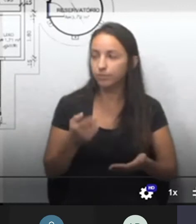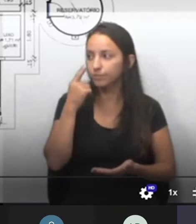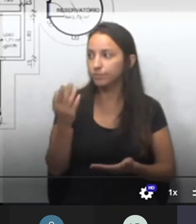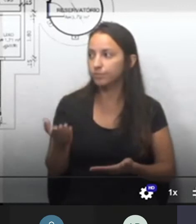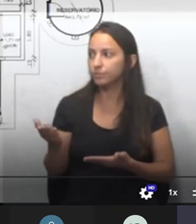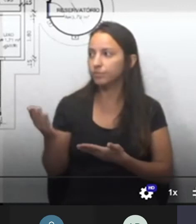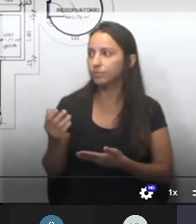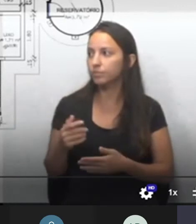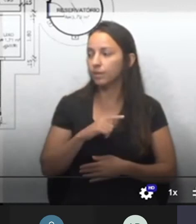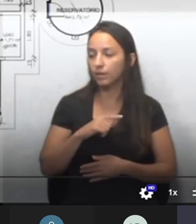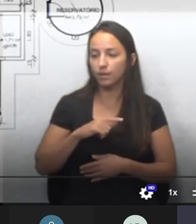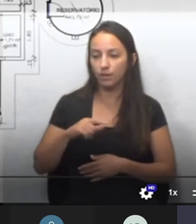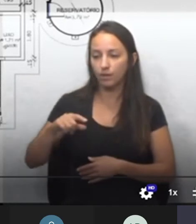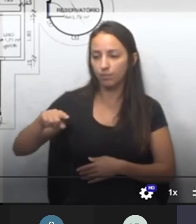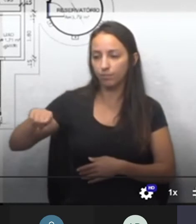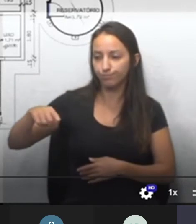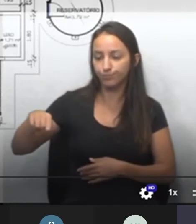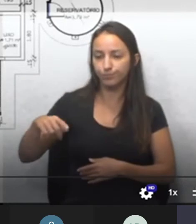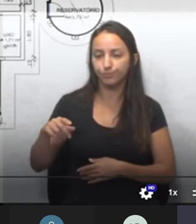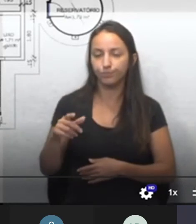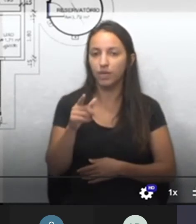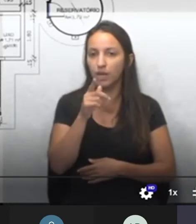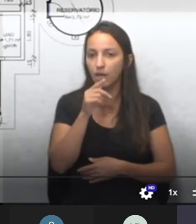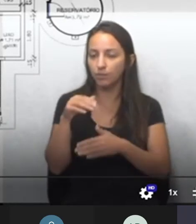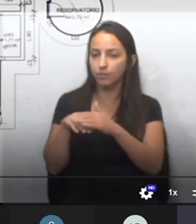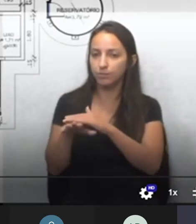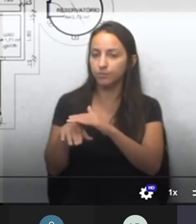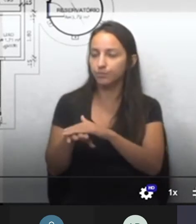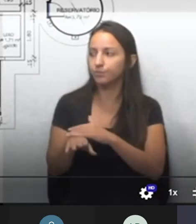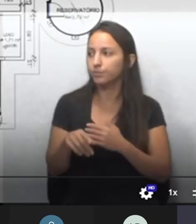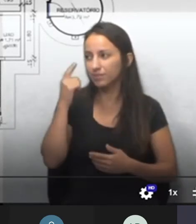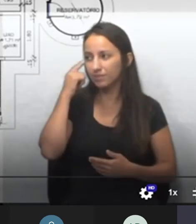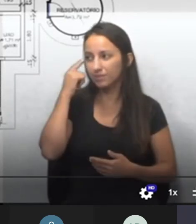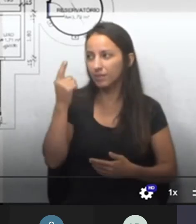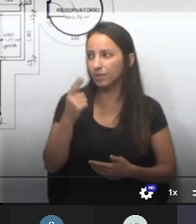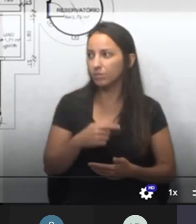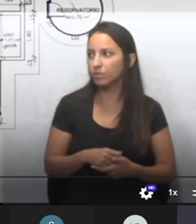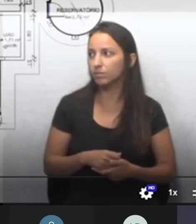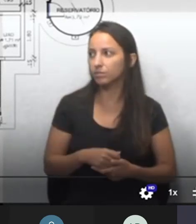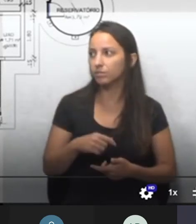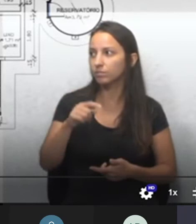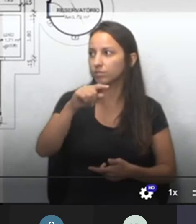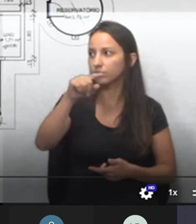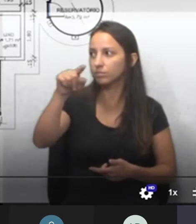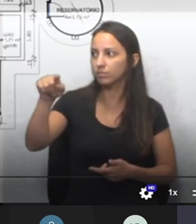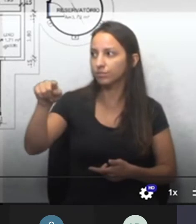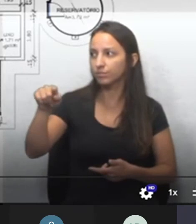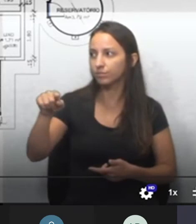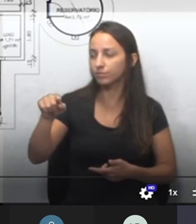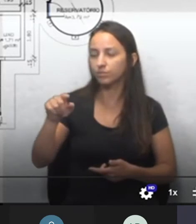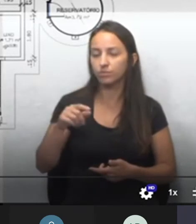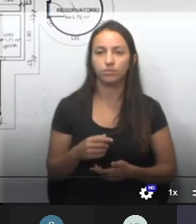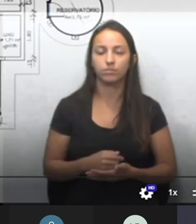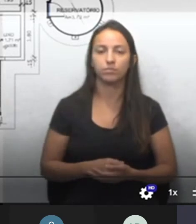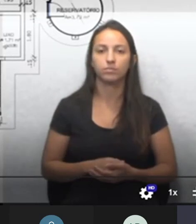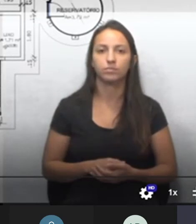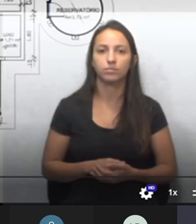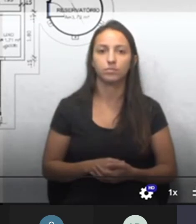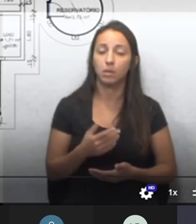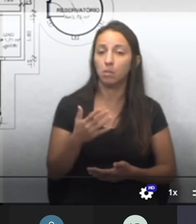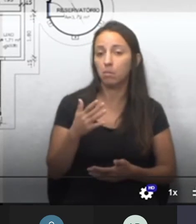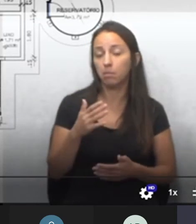Observa aqui, ó, o reservatório de água, tá bem? Então, lembra, o caminho dos serviços da entrega veio de lá, tá ok?